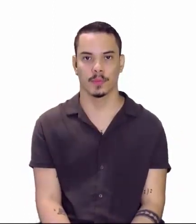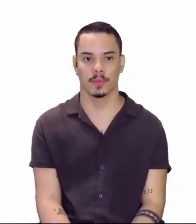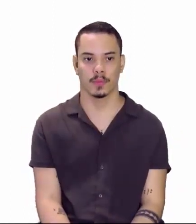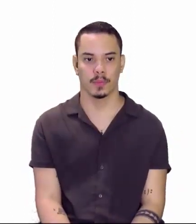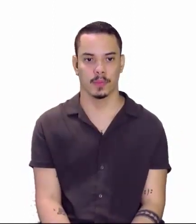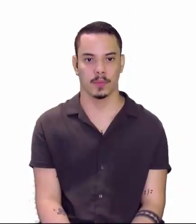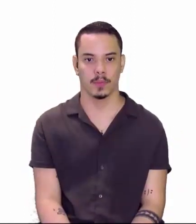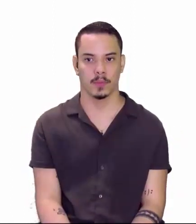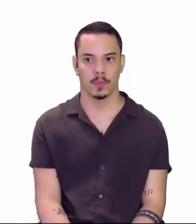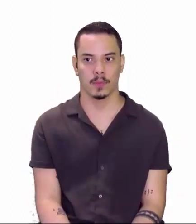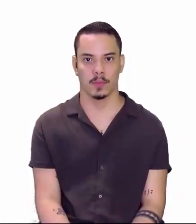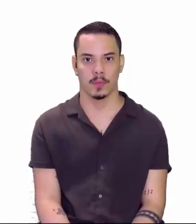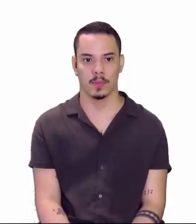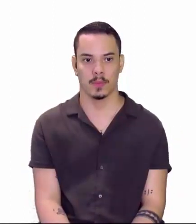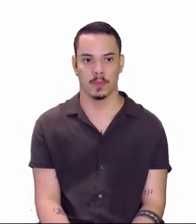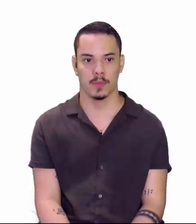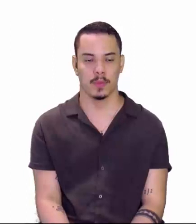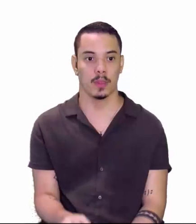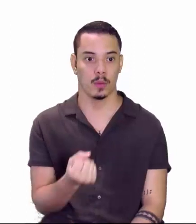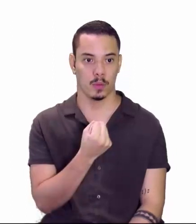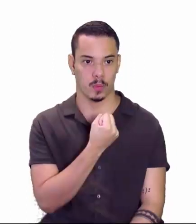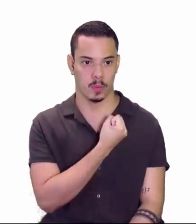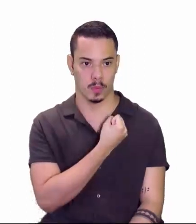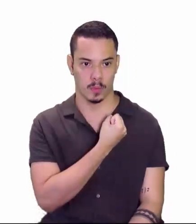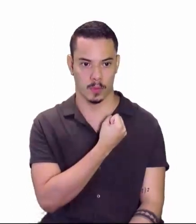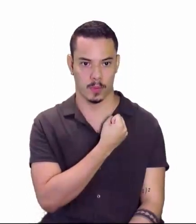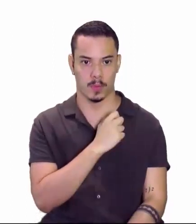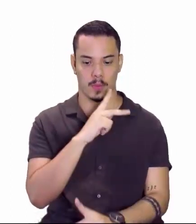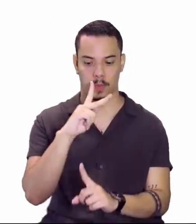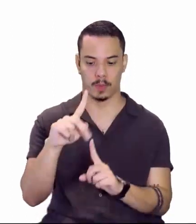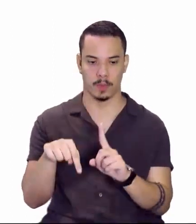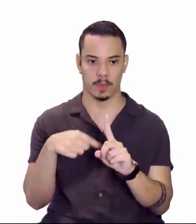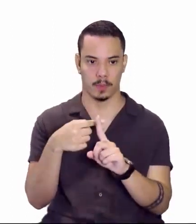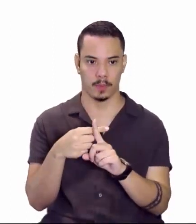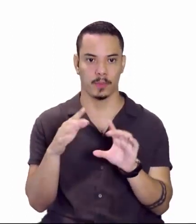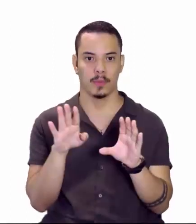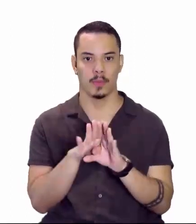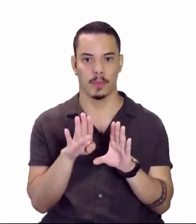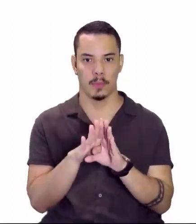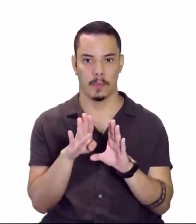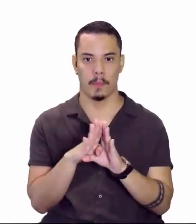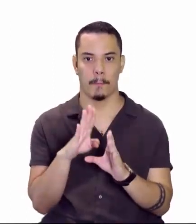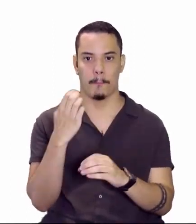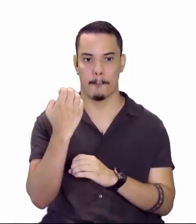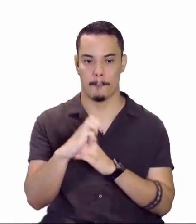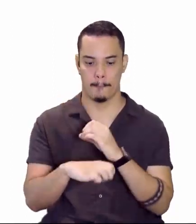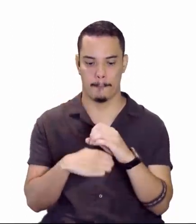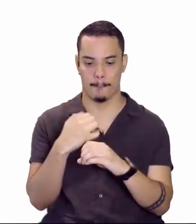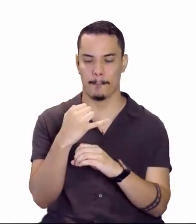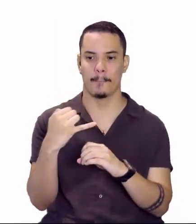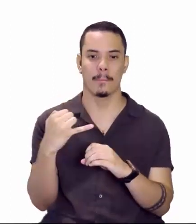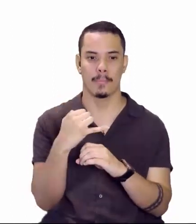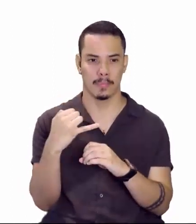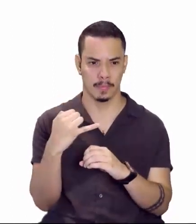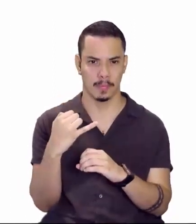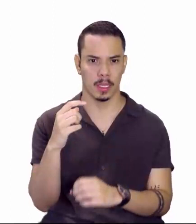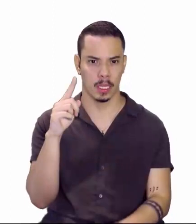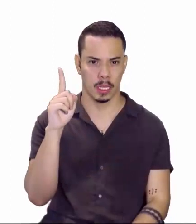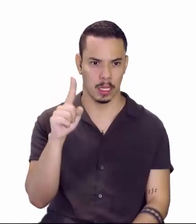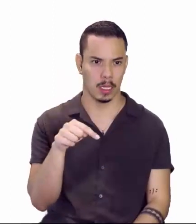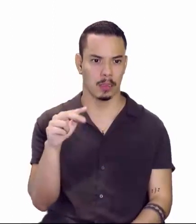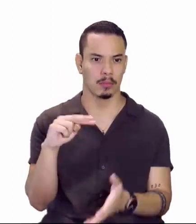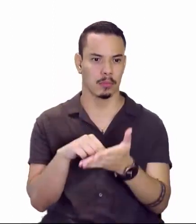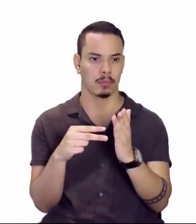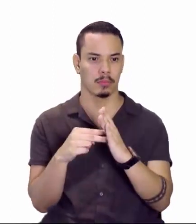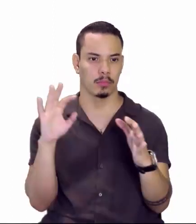meu caro aluno, o número de prótons e de elétrons será